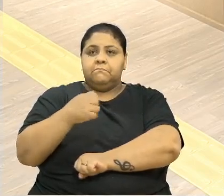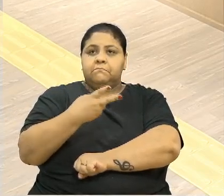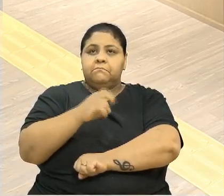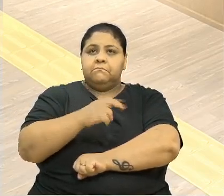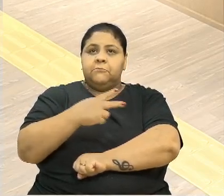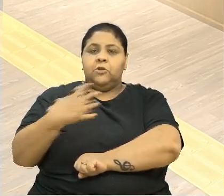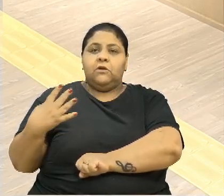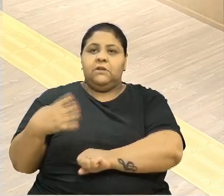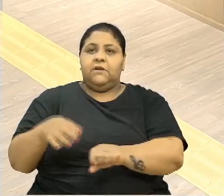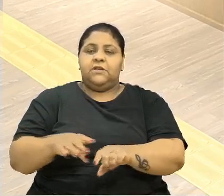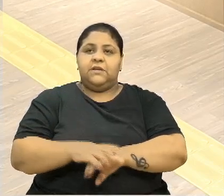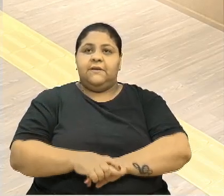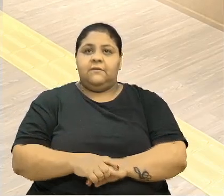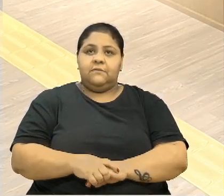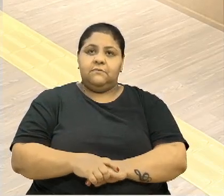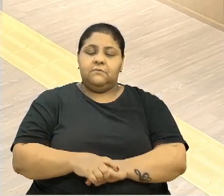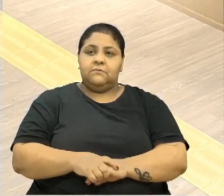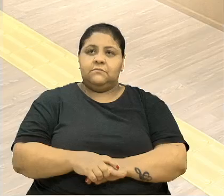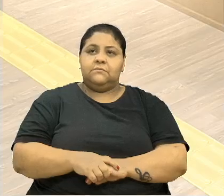SB-1/2024.